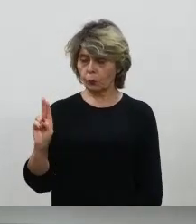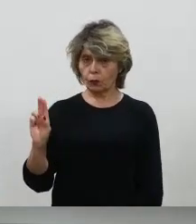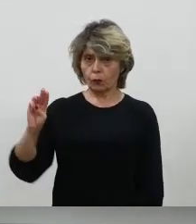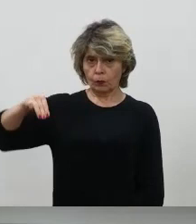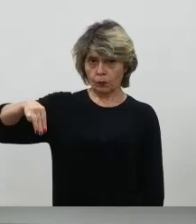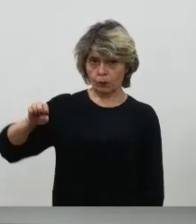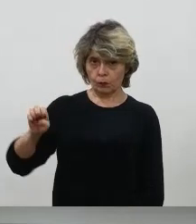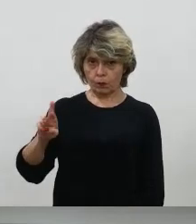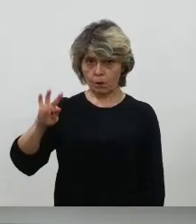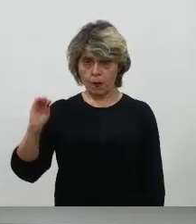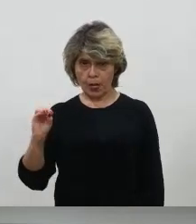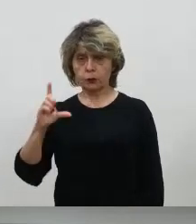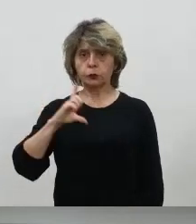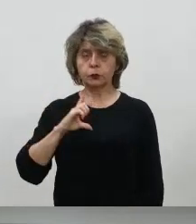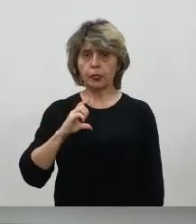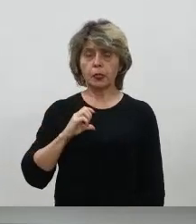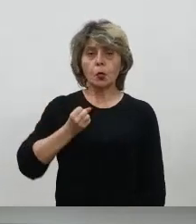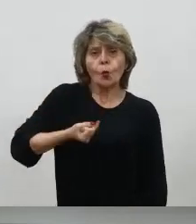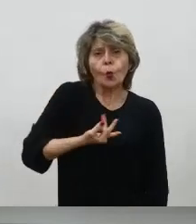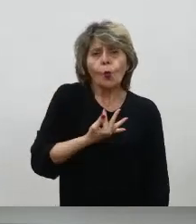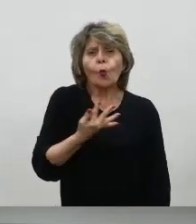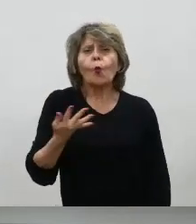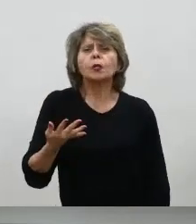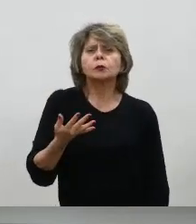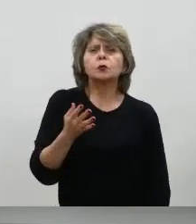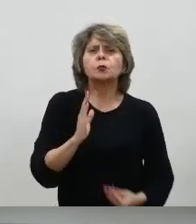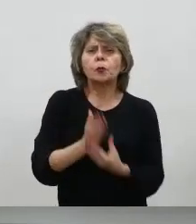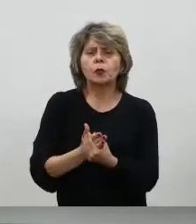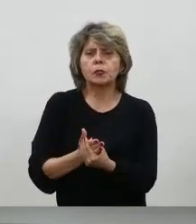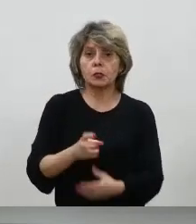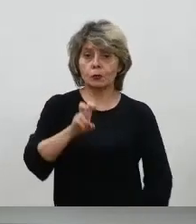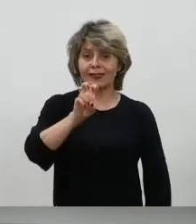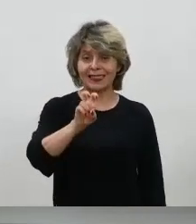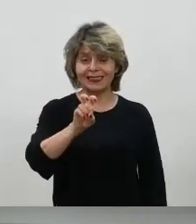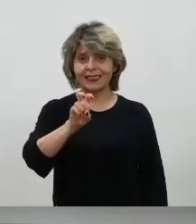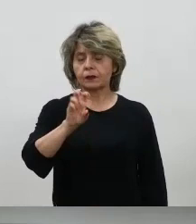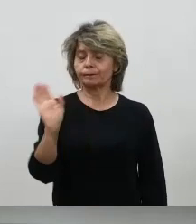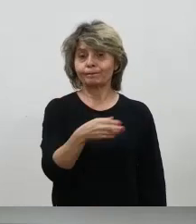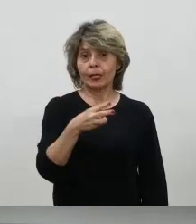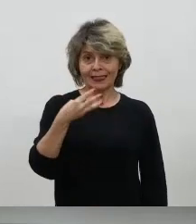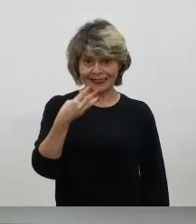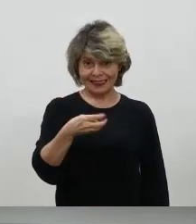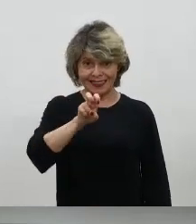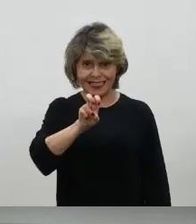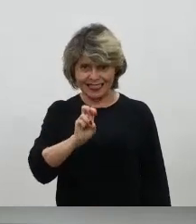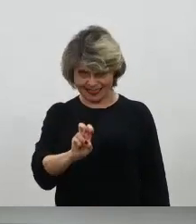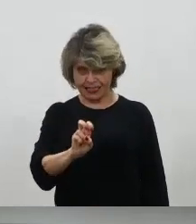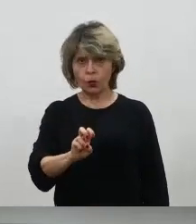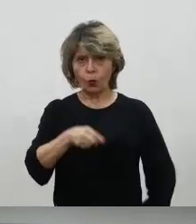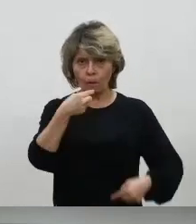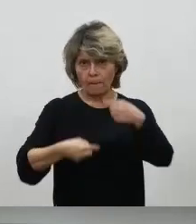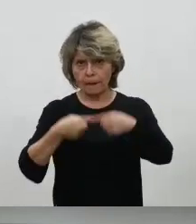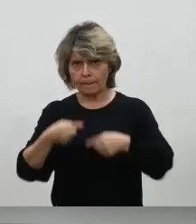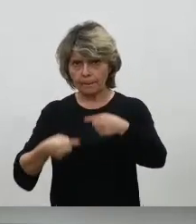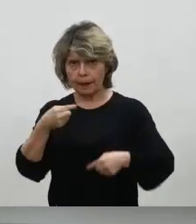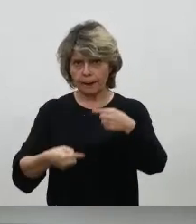processos em discussão 35 processos na pauta simples no sistema de tramitação do Conselheiro Humberto